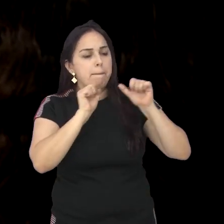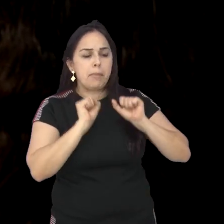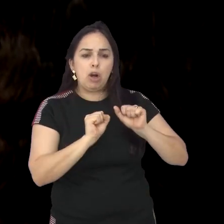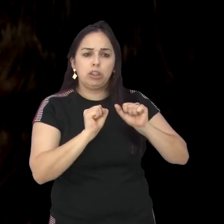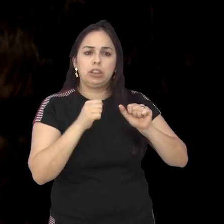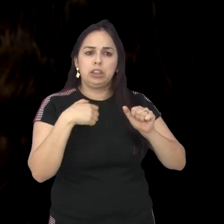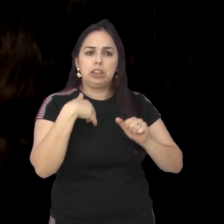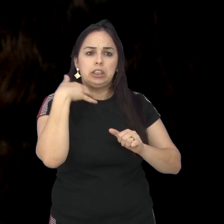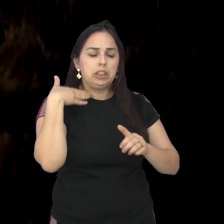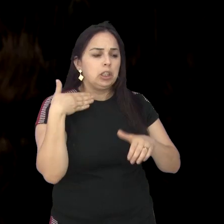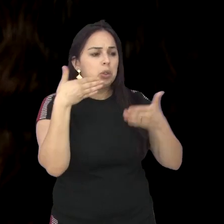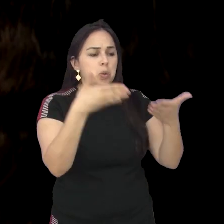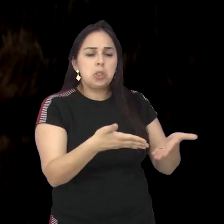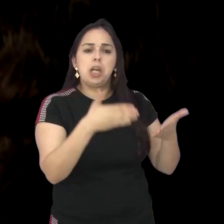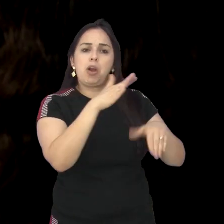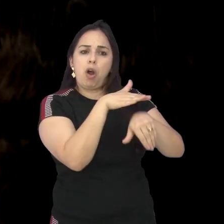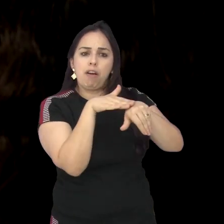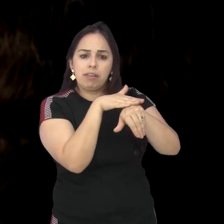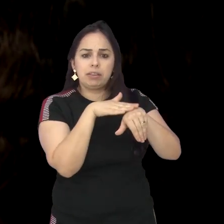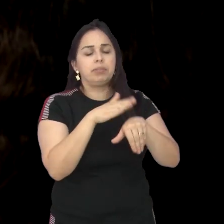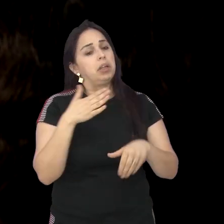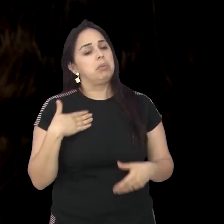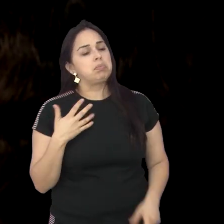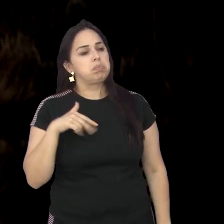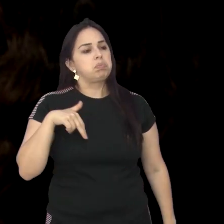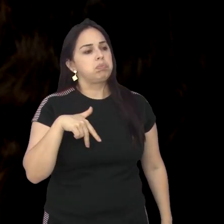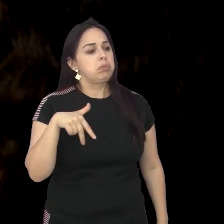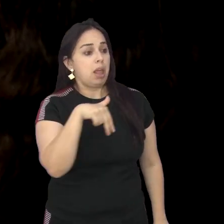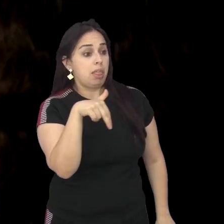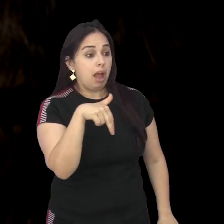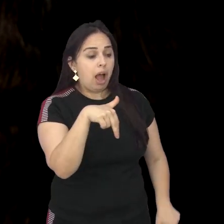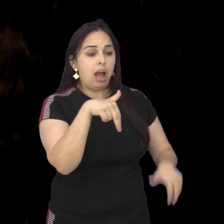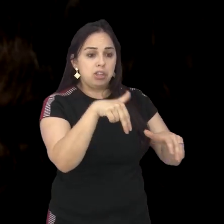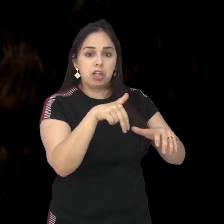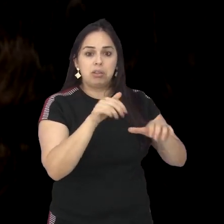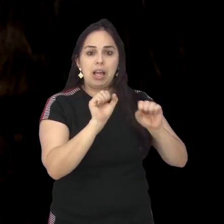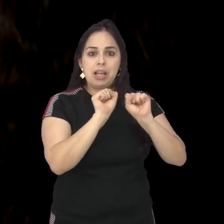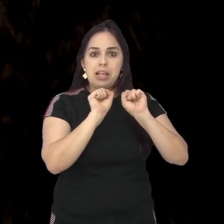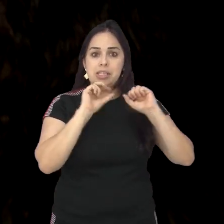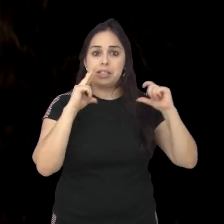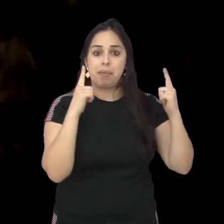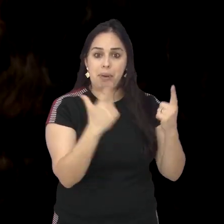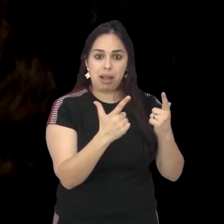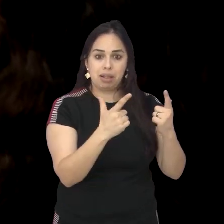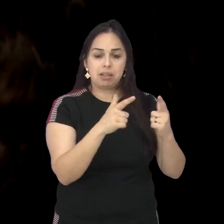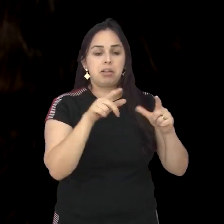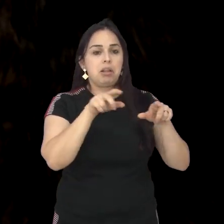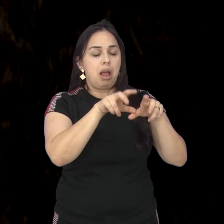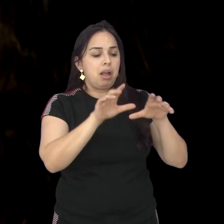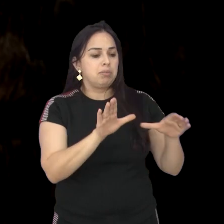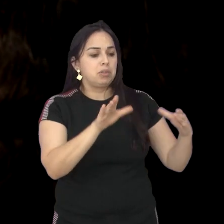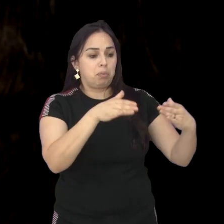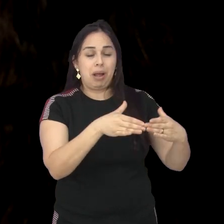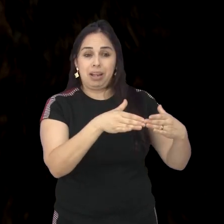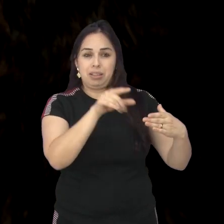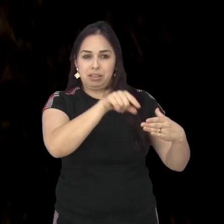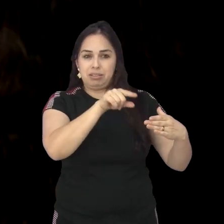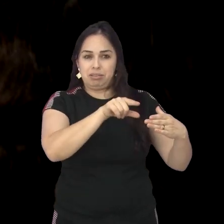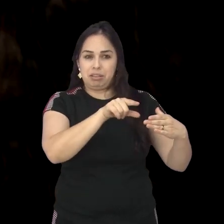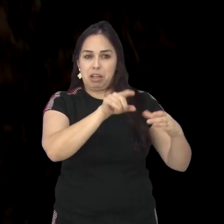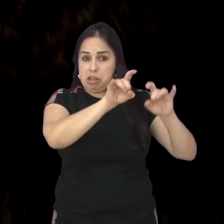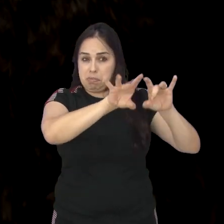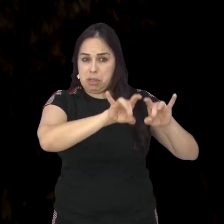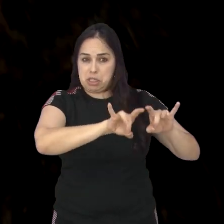pode vir aqui que a gente quer conversar com você. Eu fui, cheguei lá na Assembleia, eles tinham montado a Comissão dos Direitos Humanos,